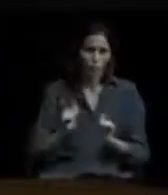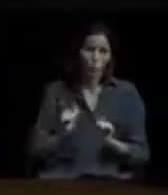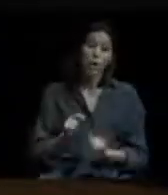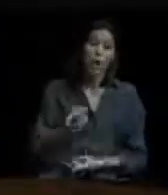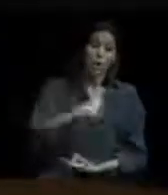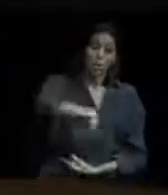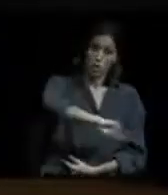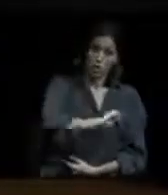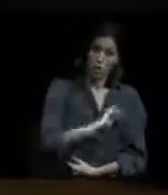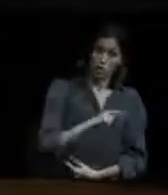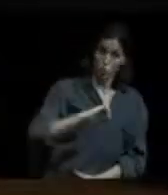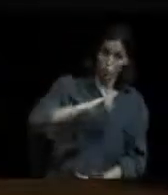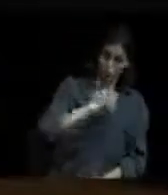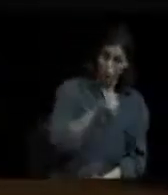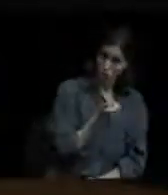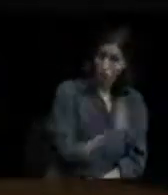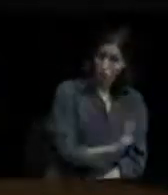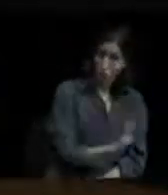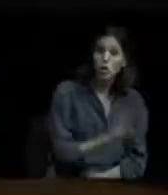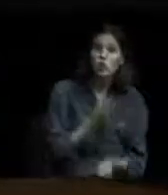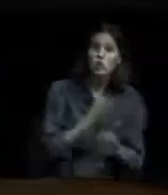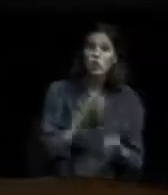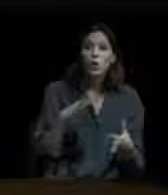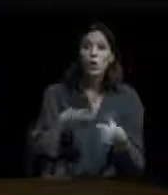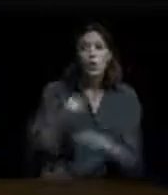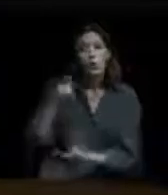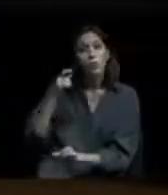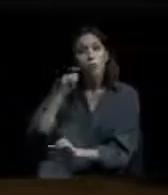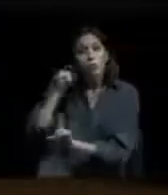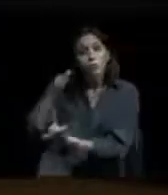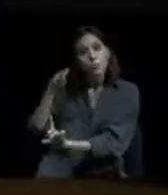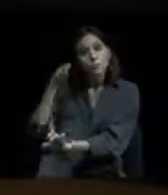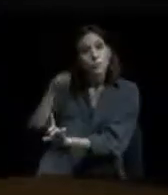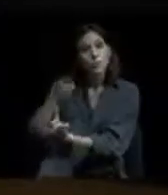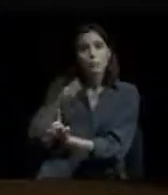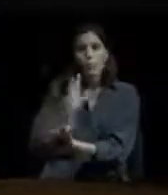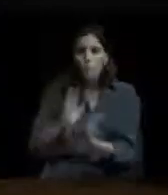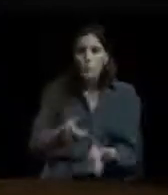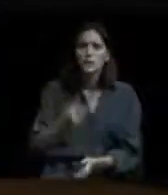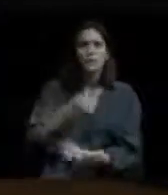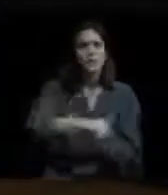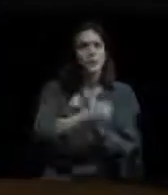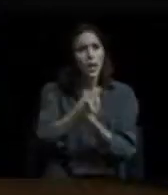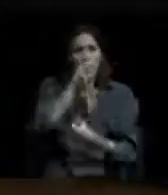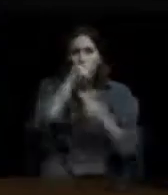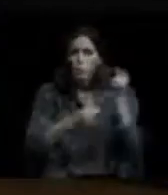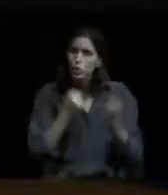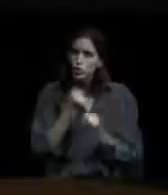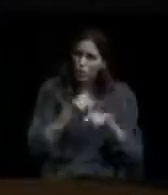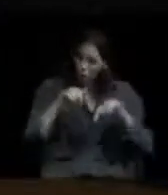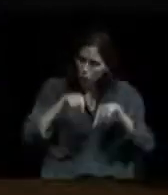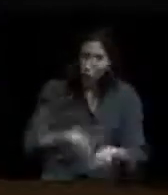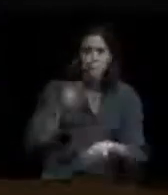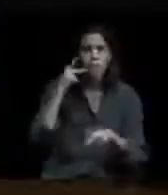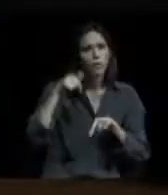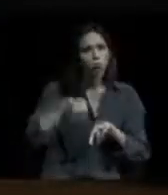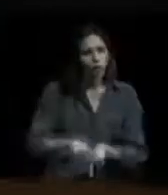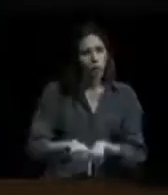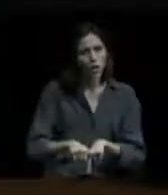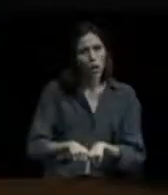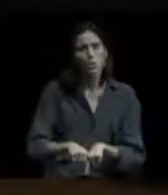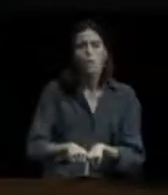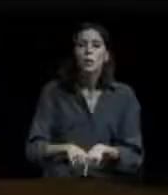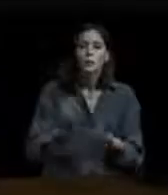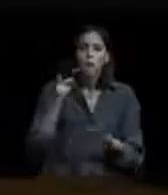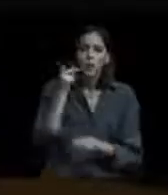os verdes, Lisboa não pode ser só para quem visita a cidade e para clientes de hotéis de charme. Lisboa tem de ser uma cidade para os que habitam, trabalham e estudam. Lisboa